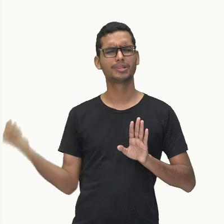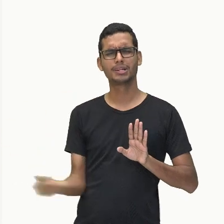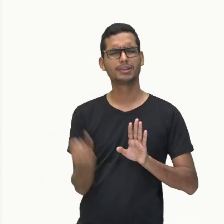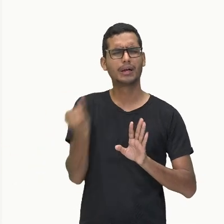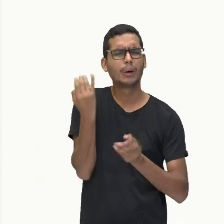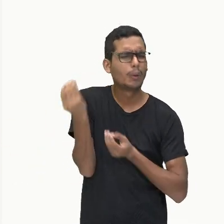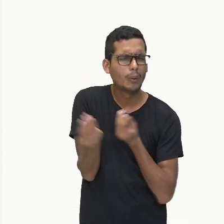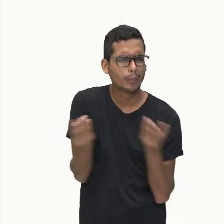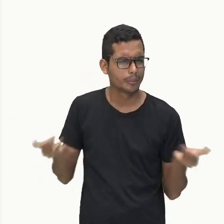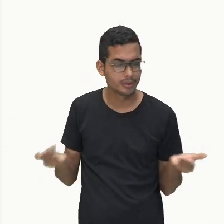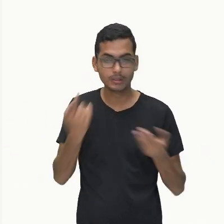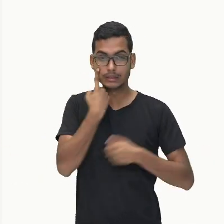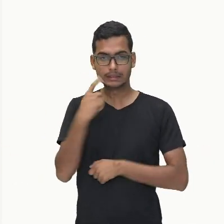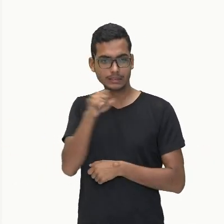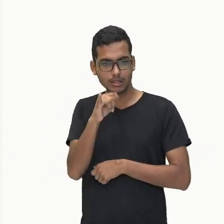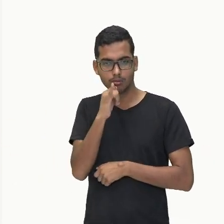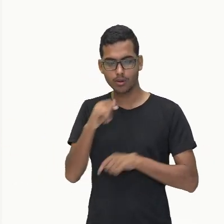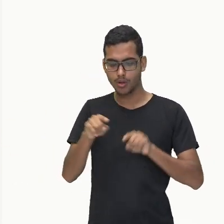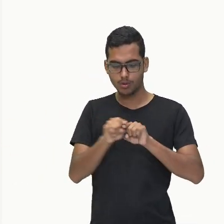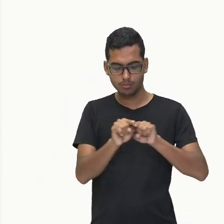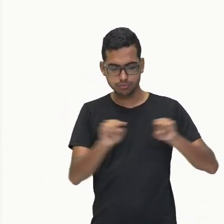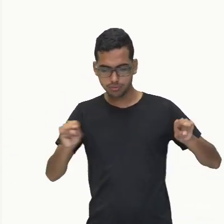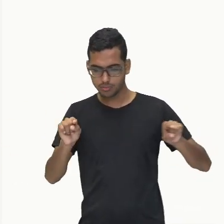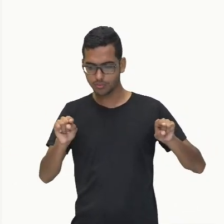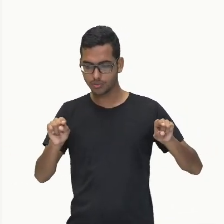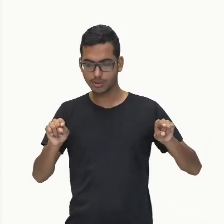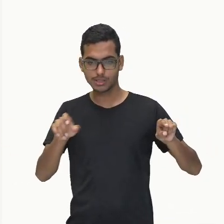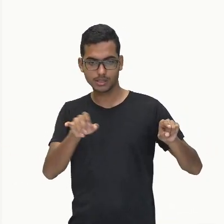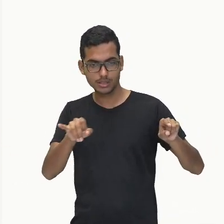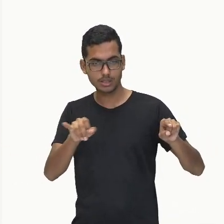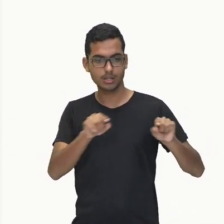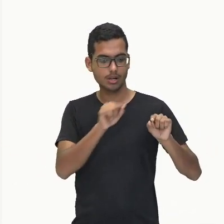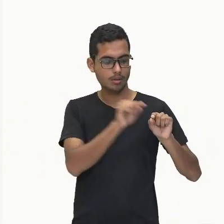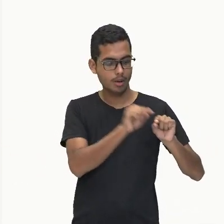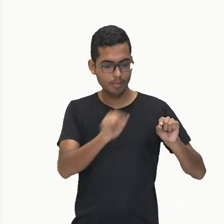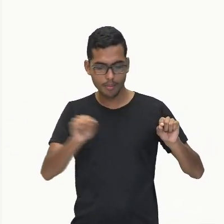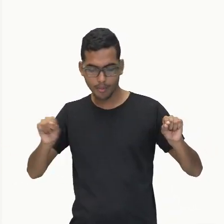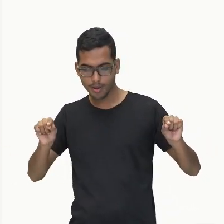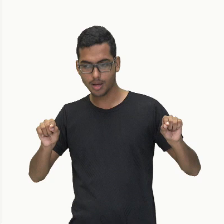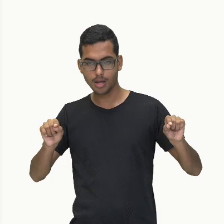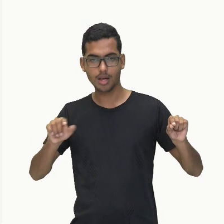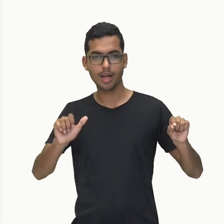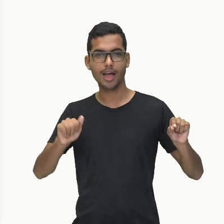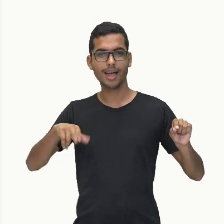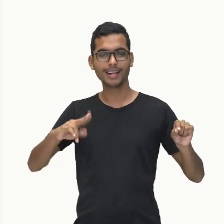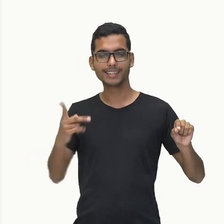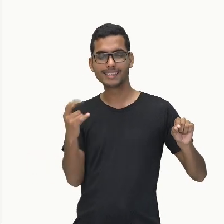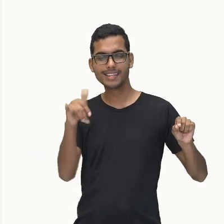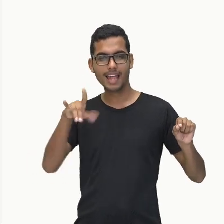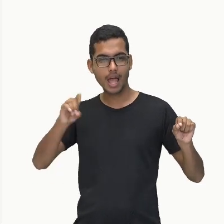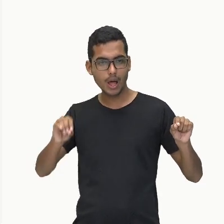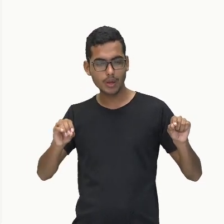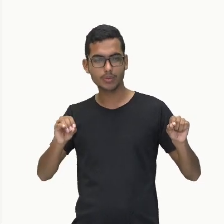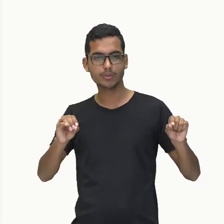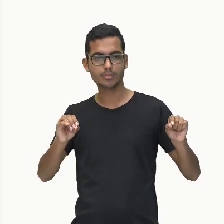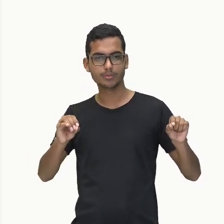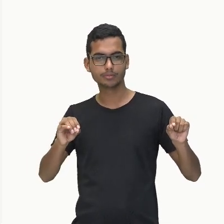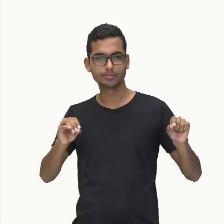não estiverem alinhados, eles vão formar uma área, tá? Se eles vão formar uma área,